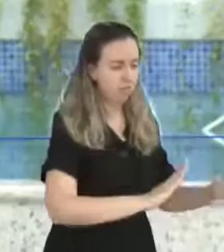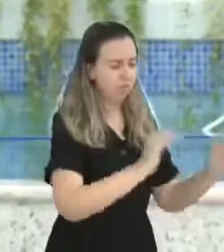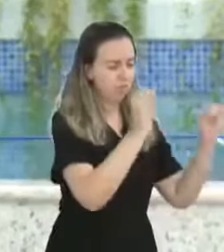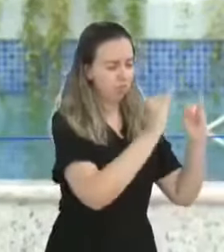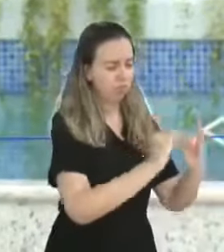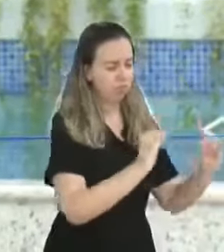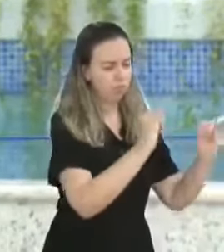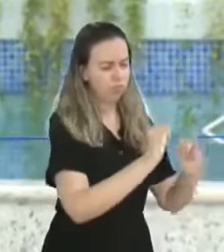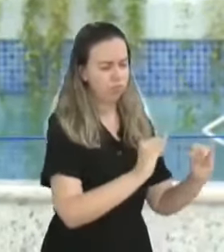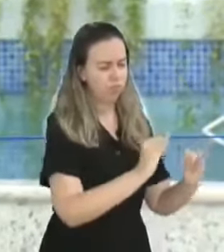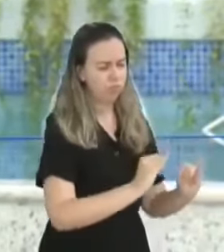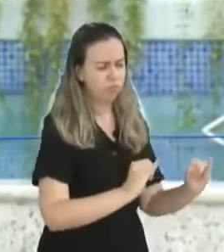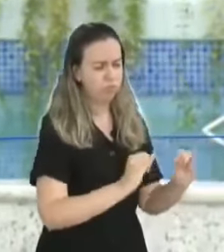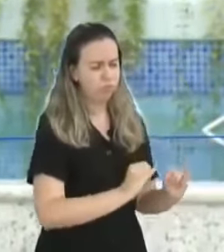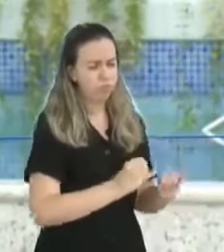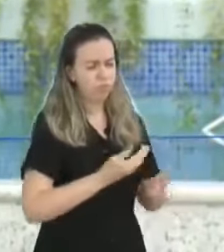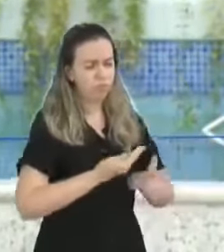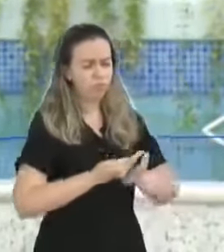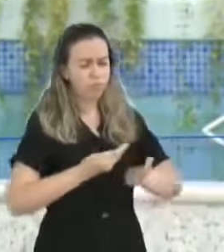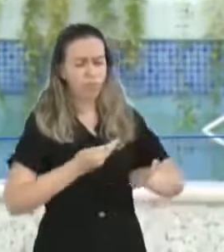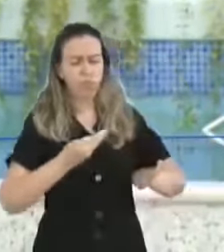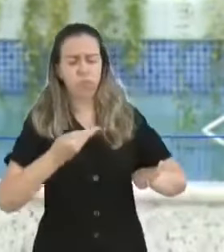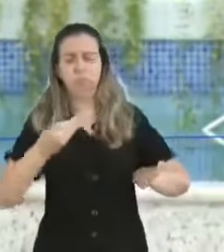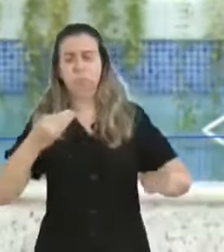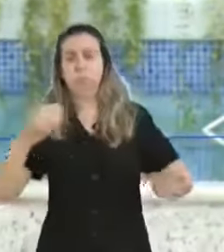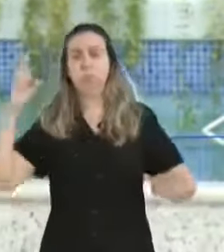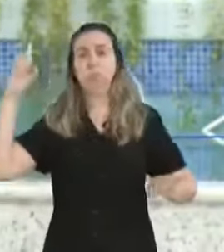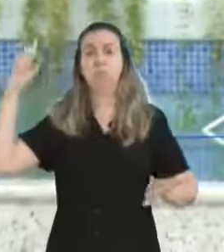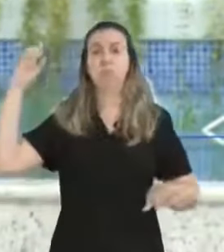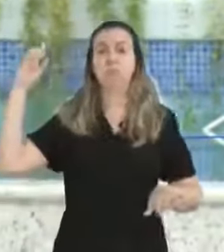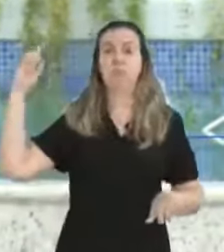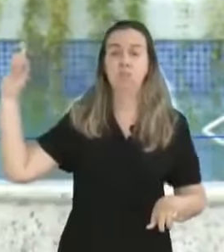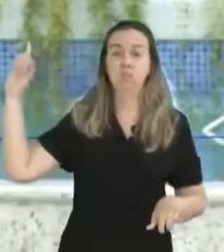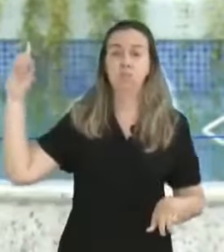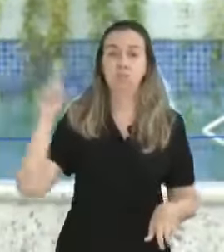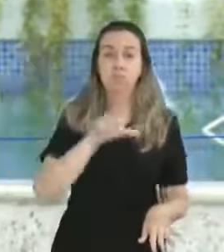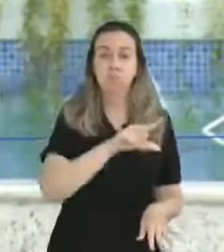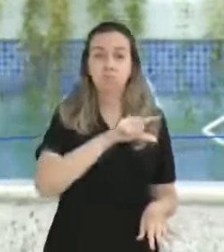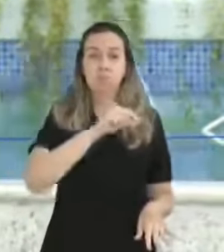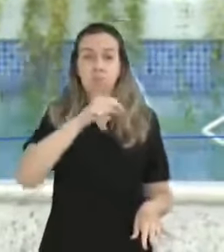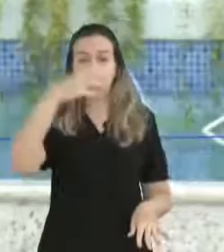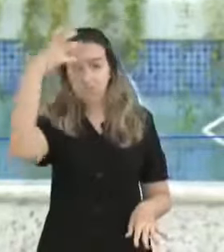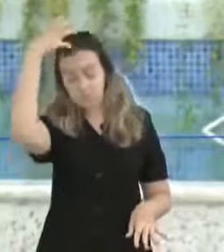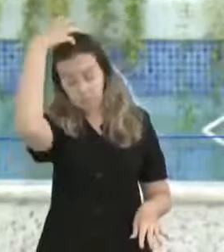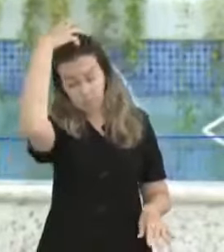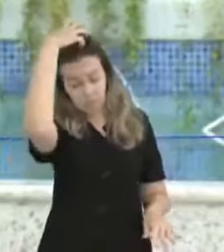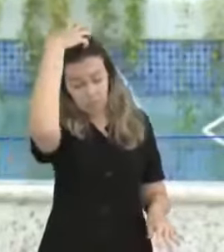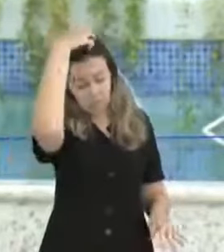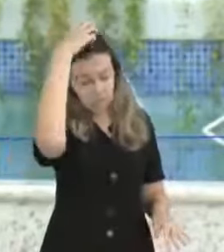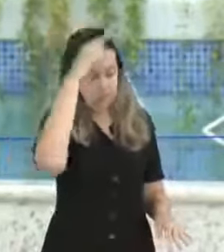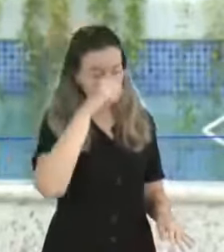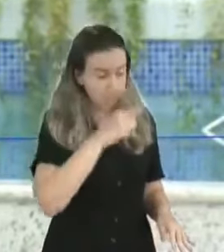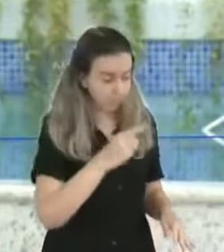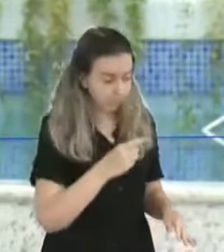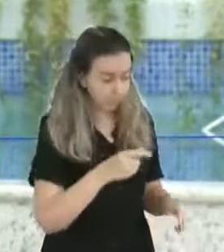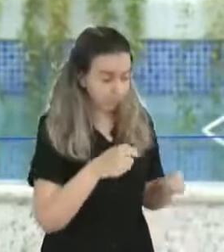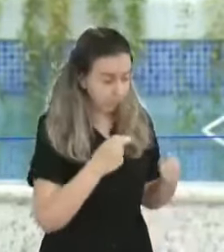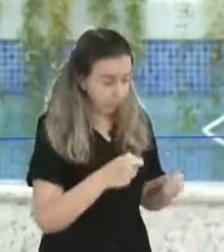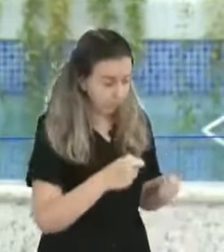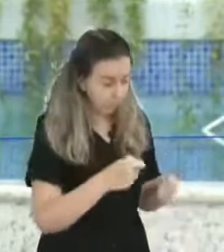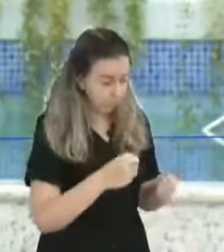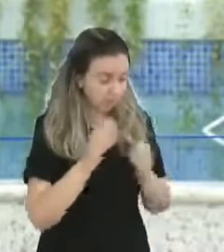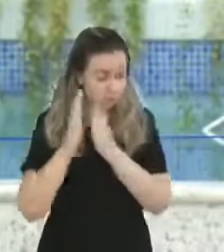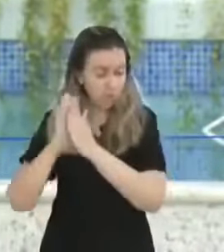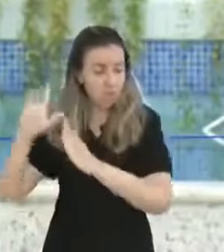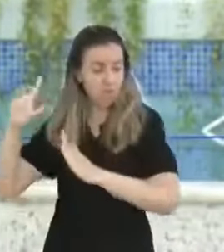e verdadeiro. E quando se levantava um rei piedoso, trazia o povo de volta para a